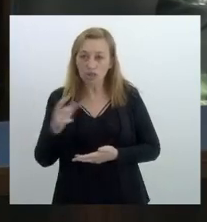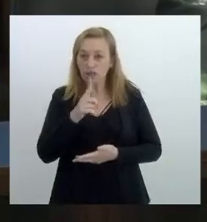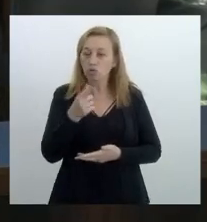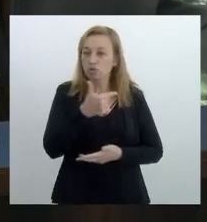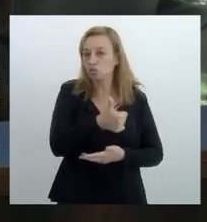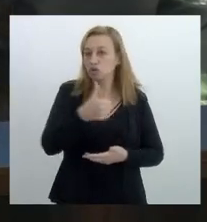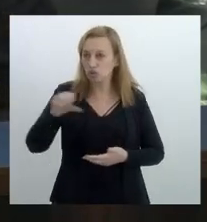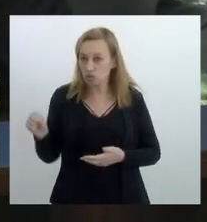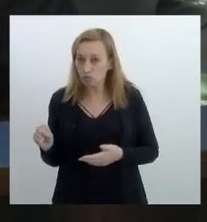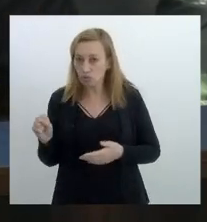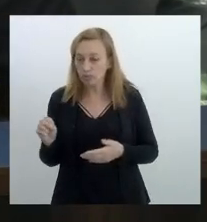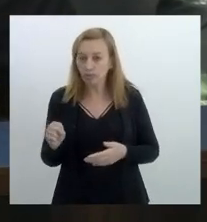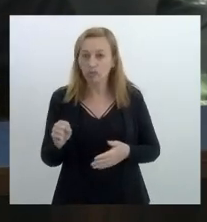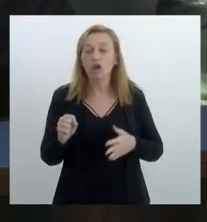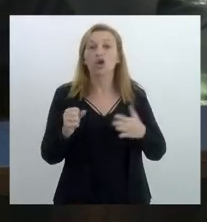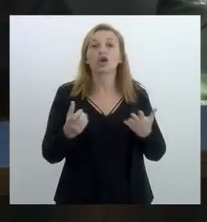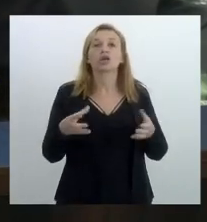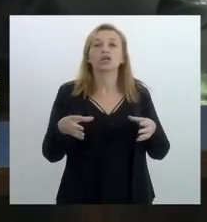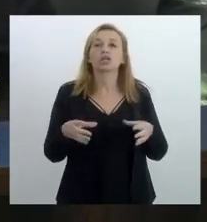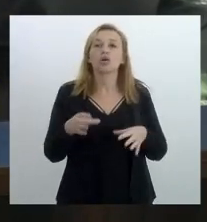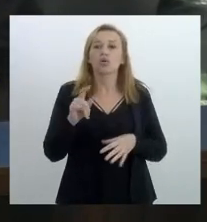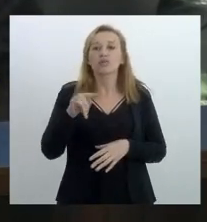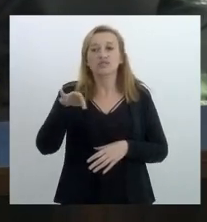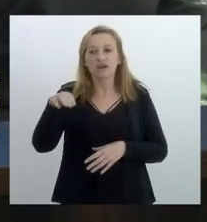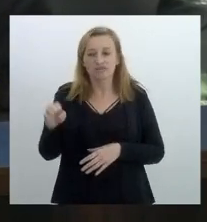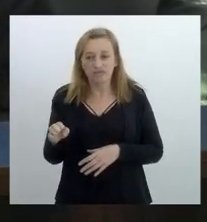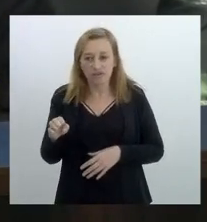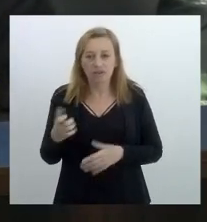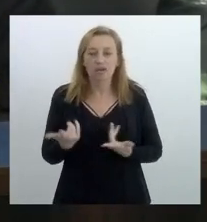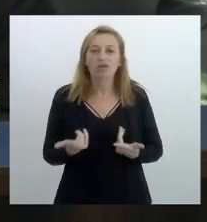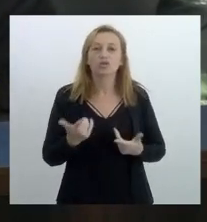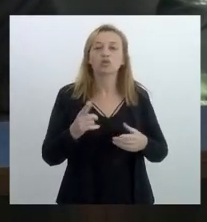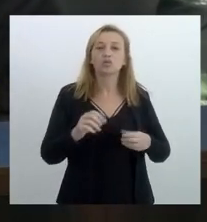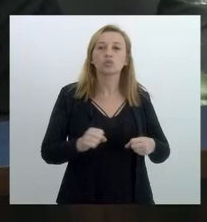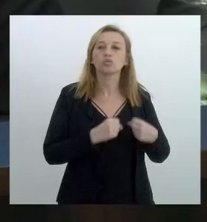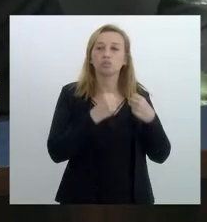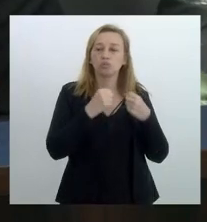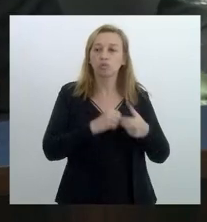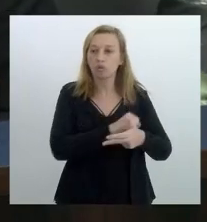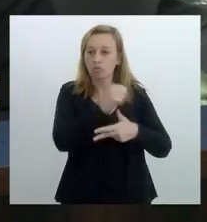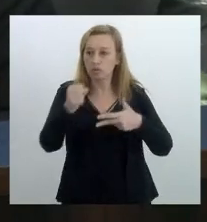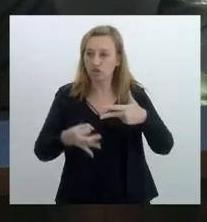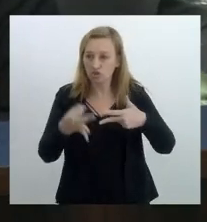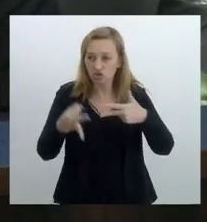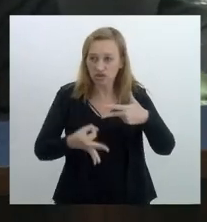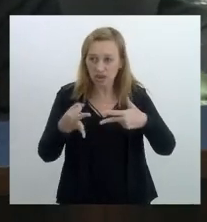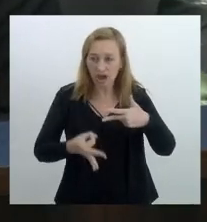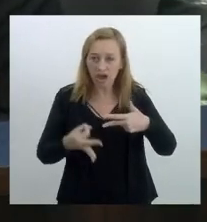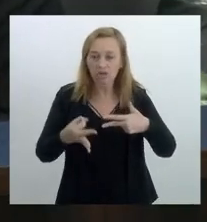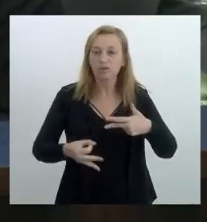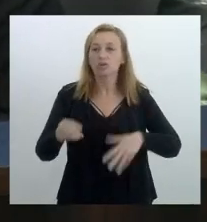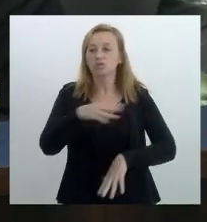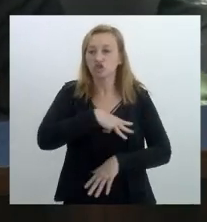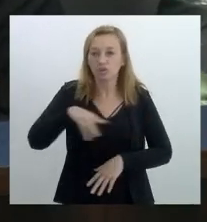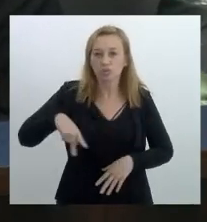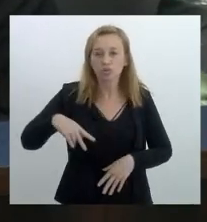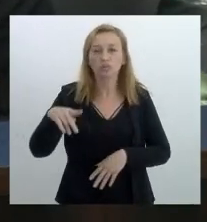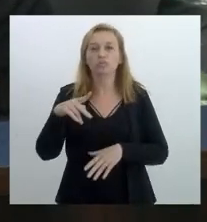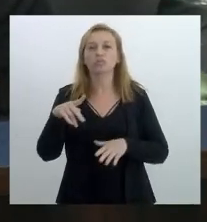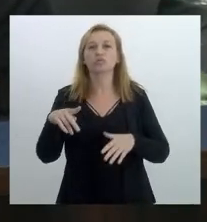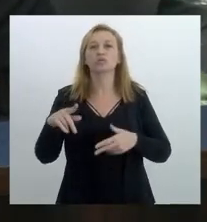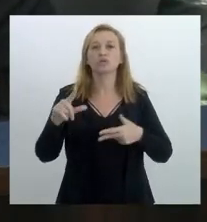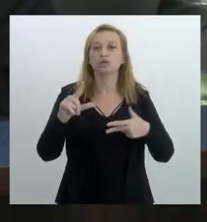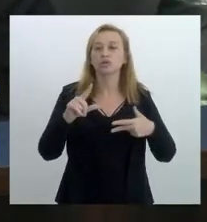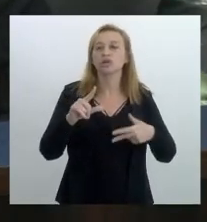2018. No âmbito da Comissaf, tanto o Poder Judiciário, Ministério Público, a Assembleia Legislativa e a